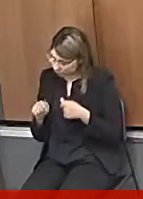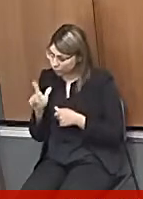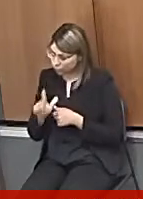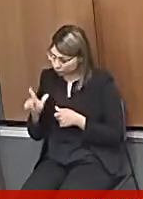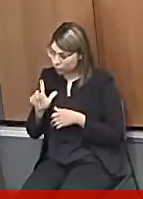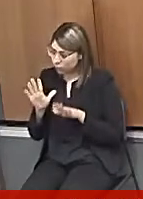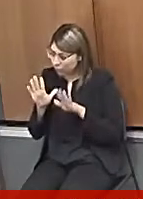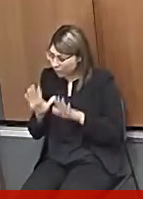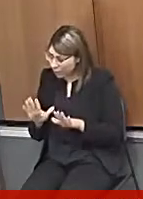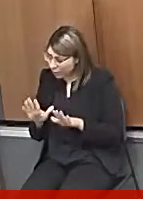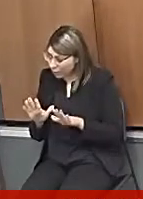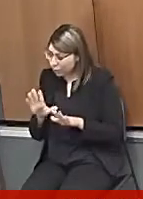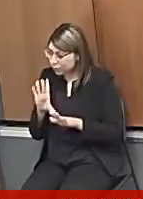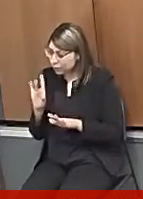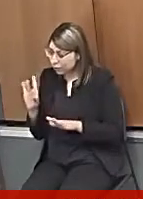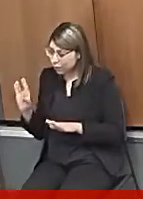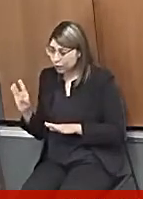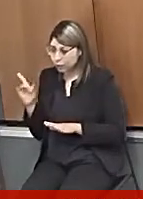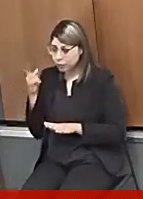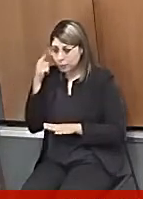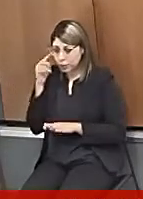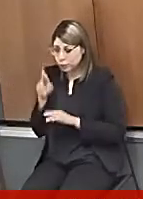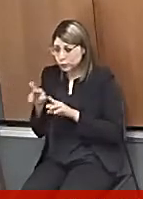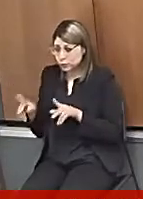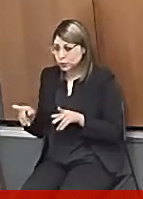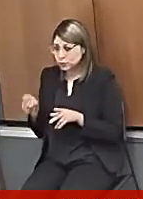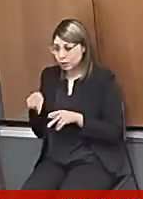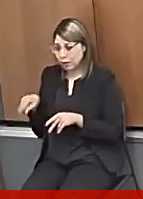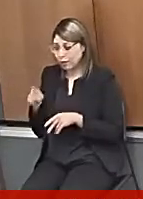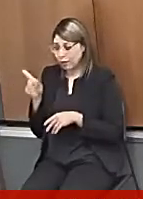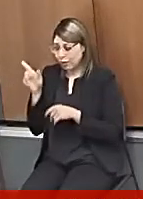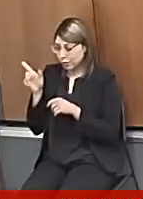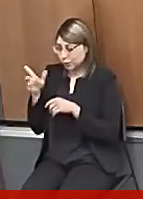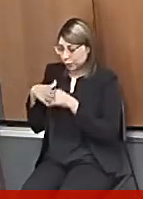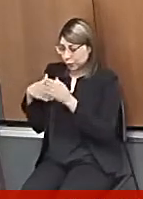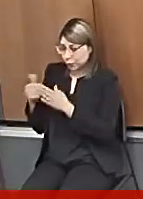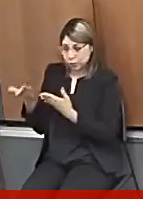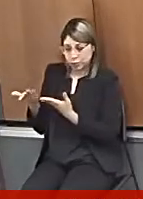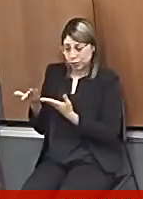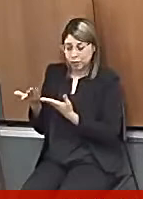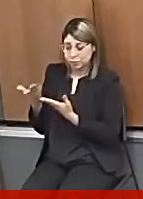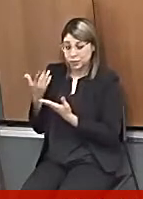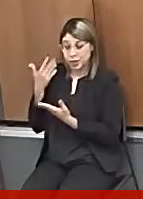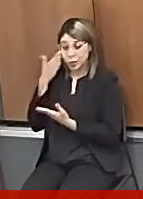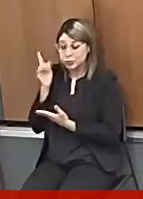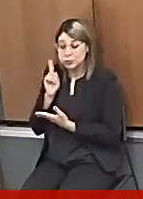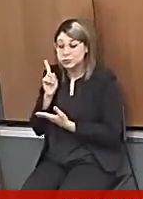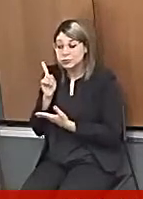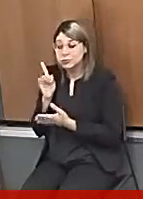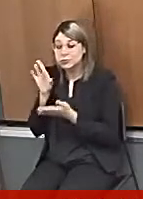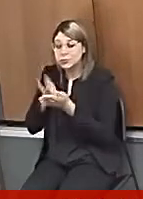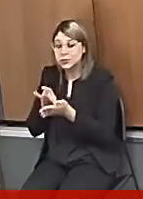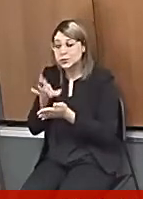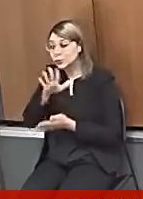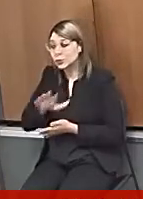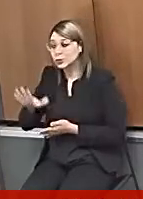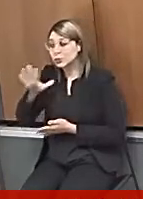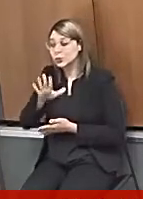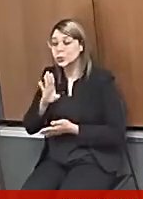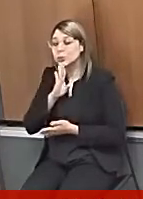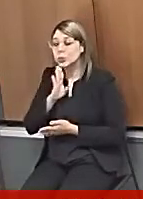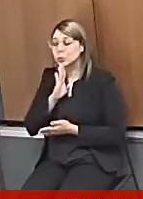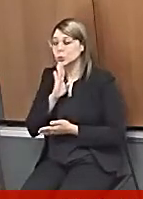é mais cada cabeça uma cabeça eles não têm aí a realidade toda nas mãos o